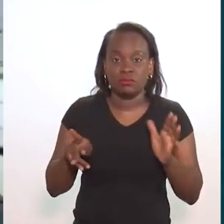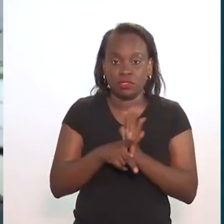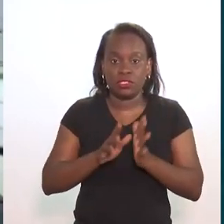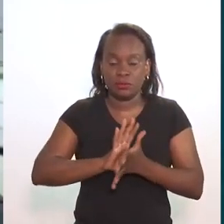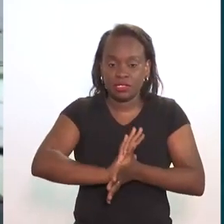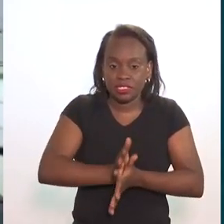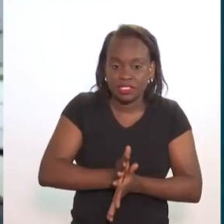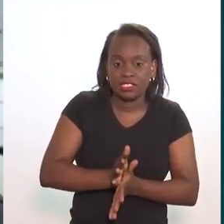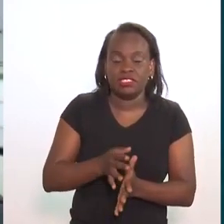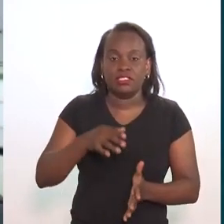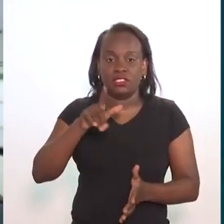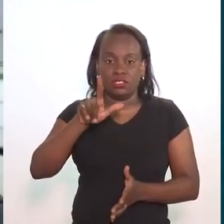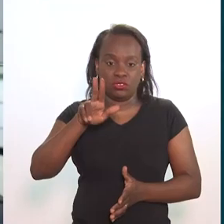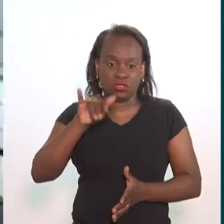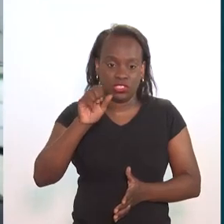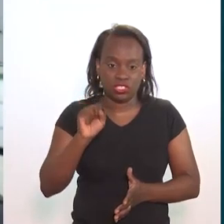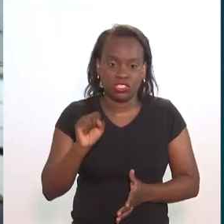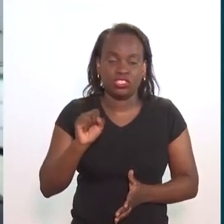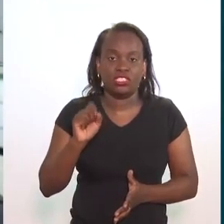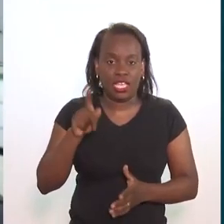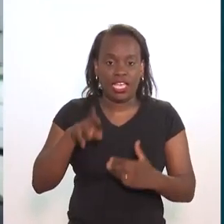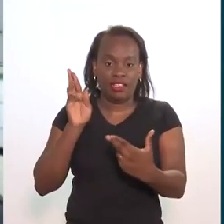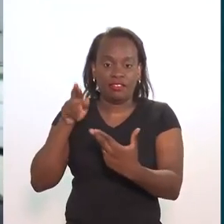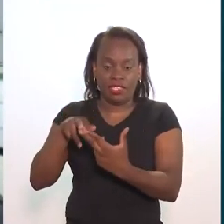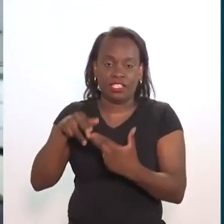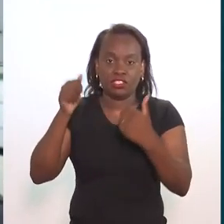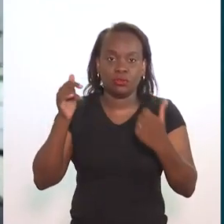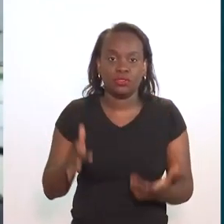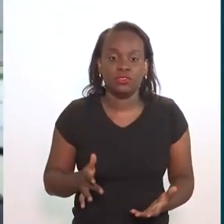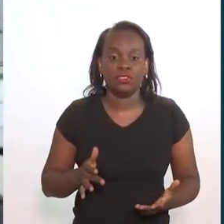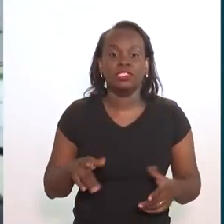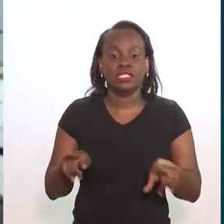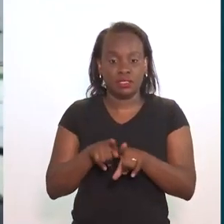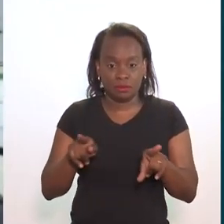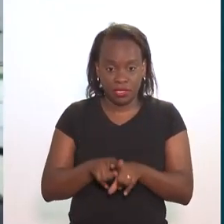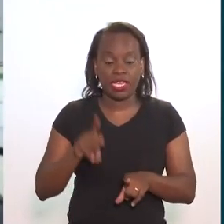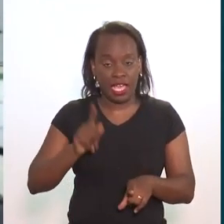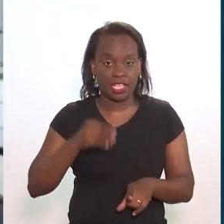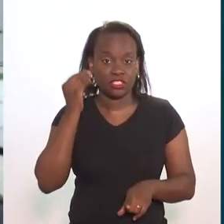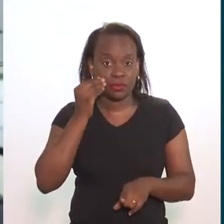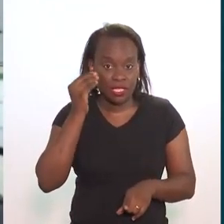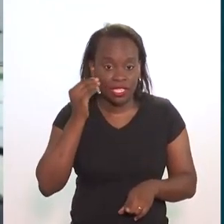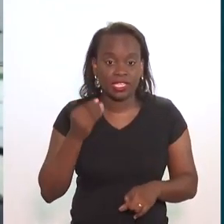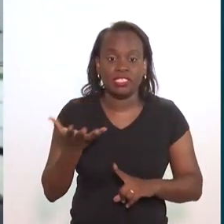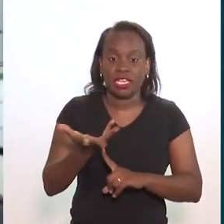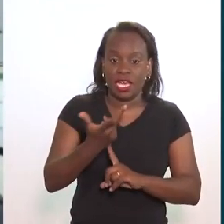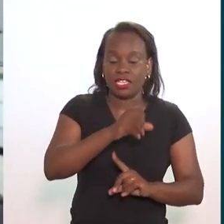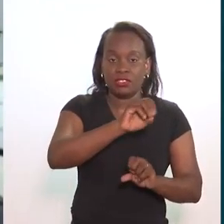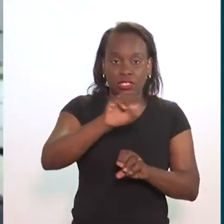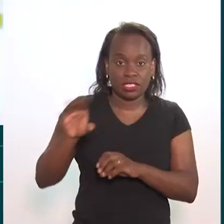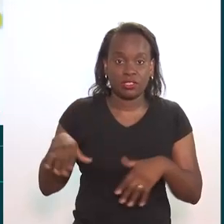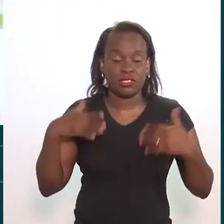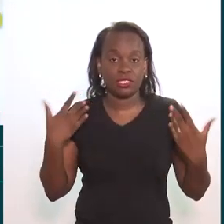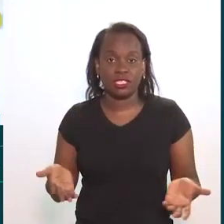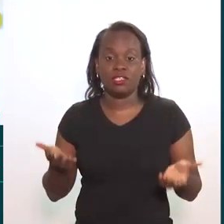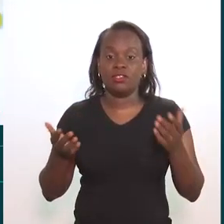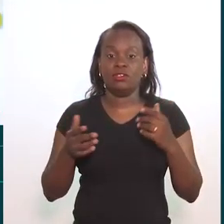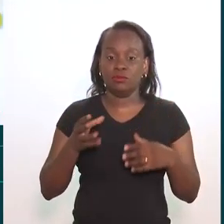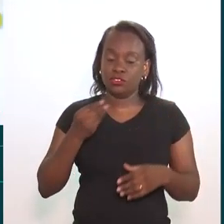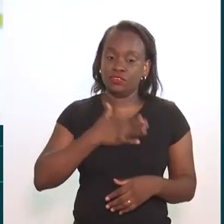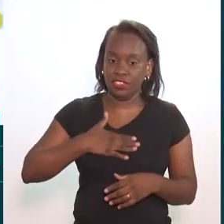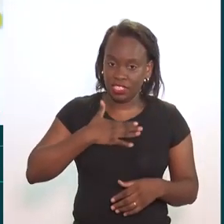teatro do oprimido, que o Luiz é uma das referências, né? Também é uma experiência de arte-educação.